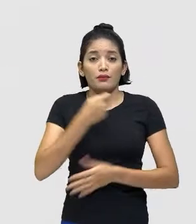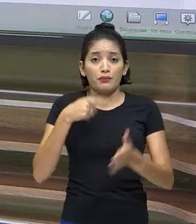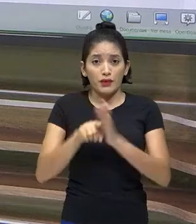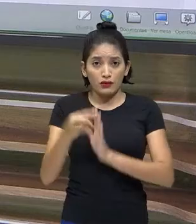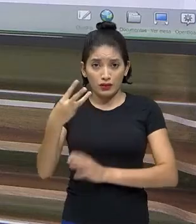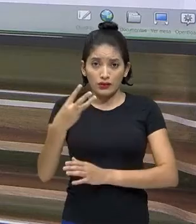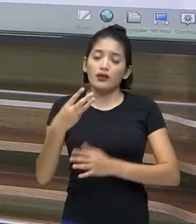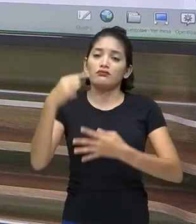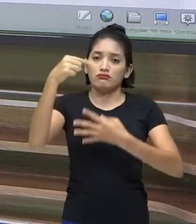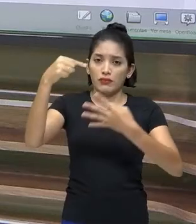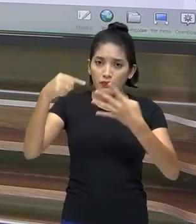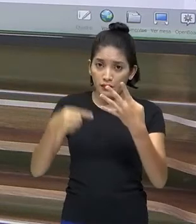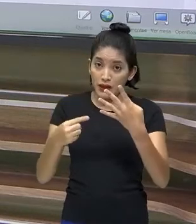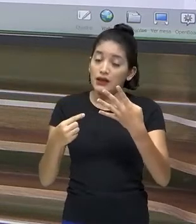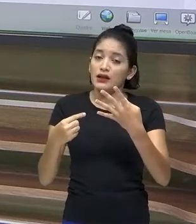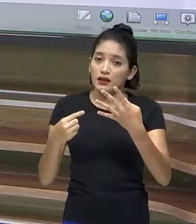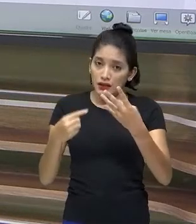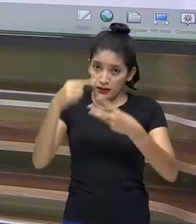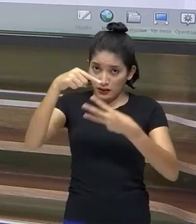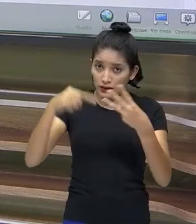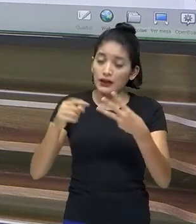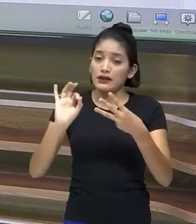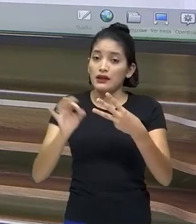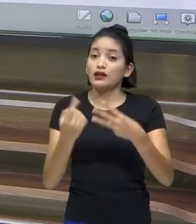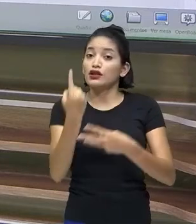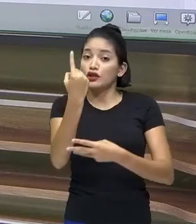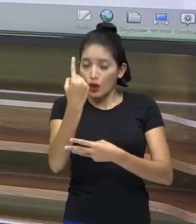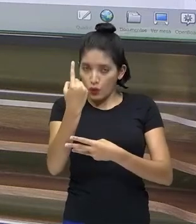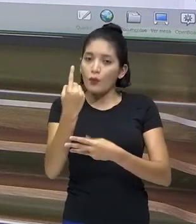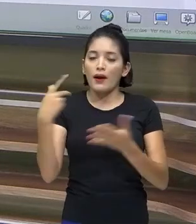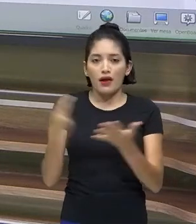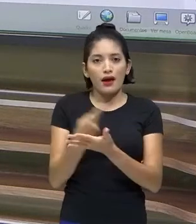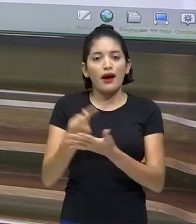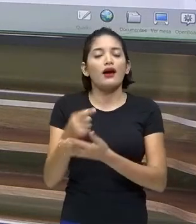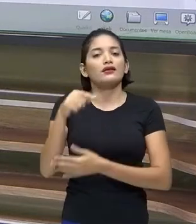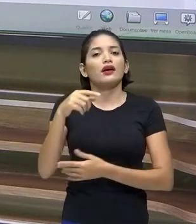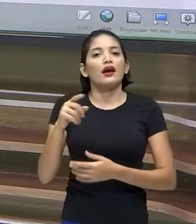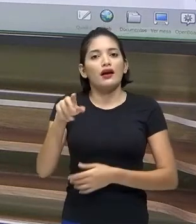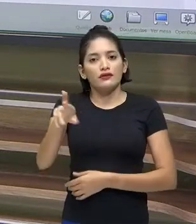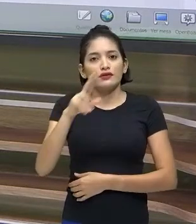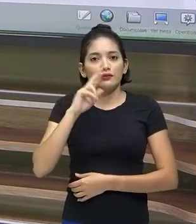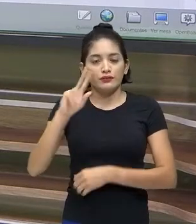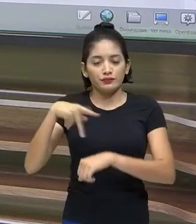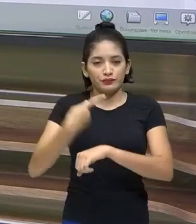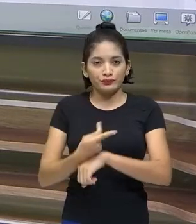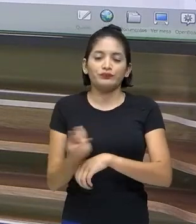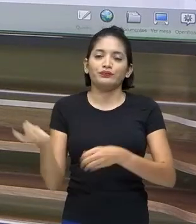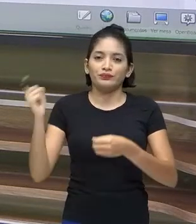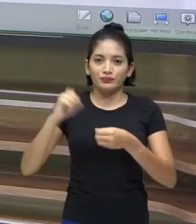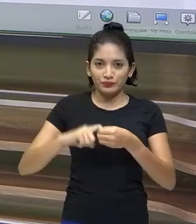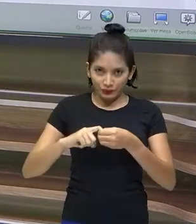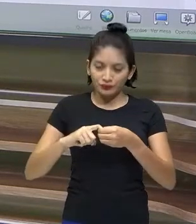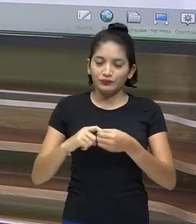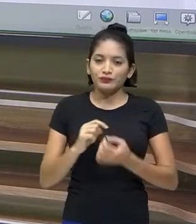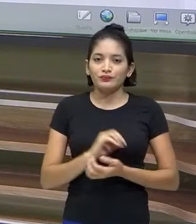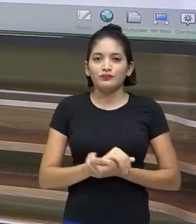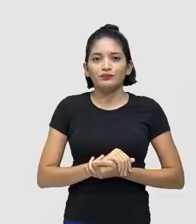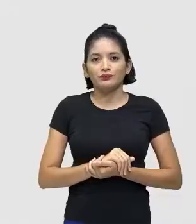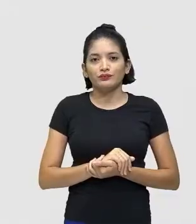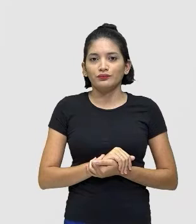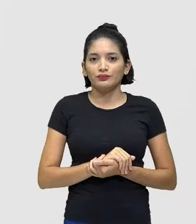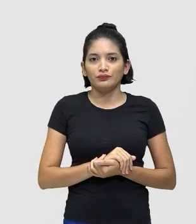3 questões corretas e uma incorreta, e é essa que vocês vão me identificar, tá bom? Então, daqui a pouco a gente vem com a correção.